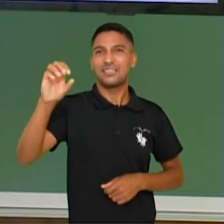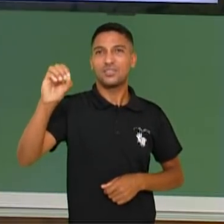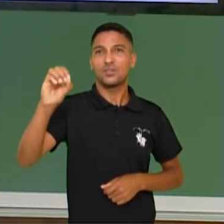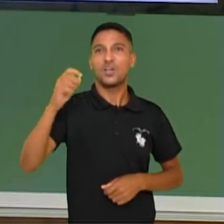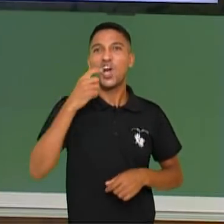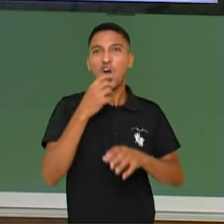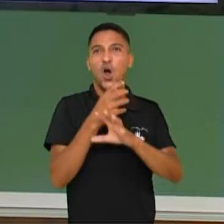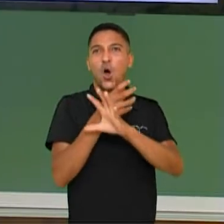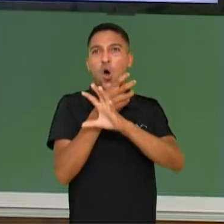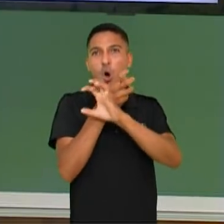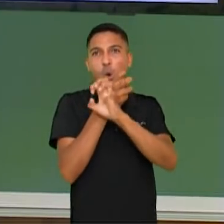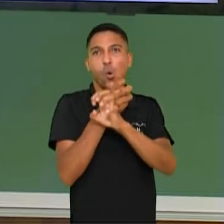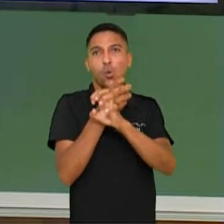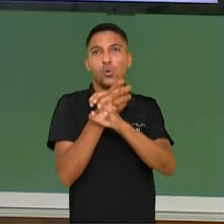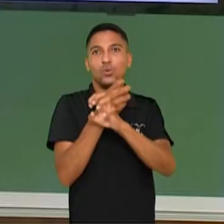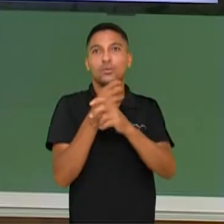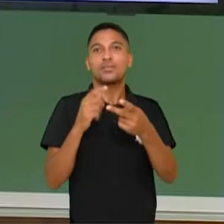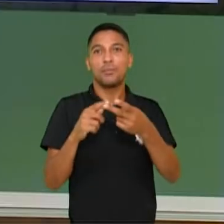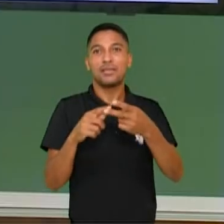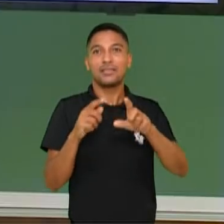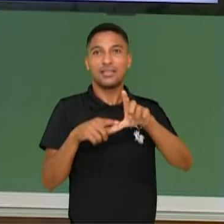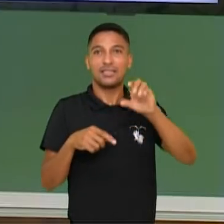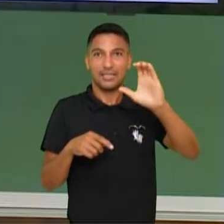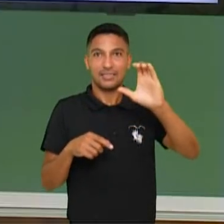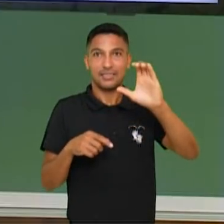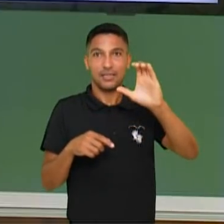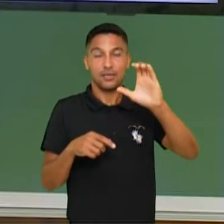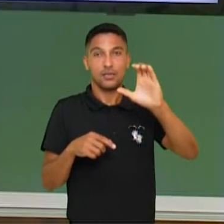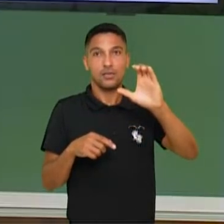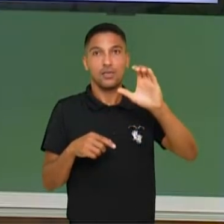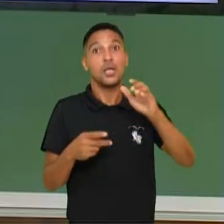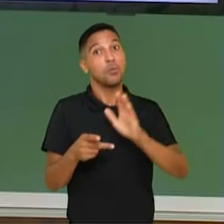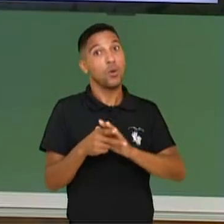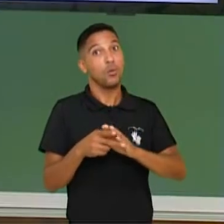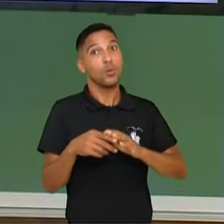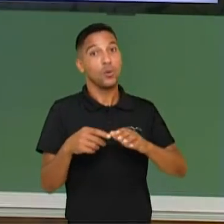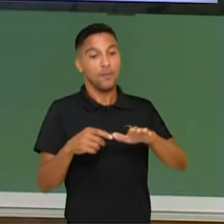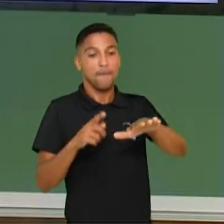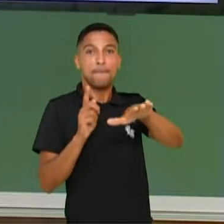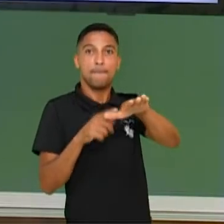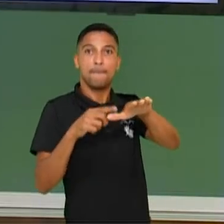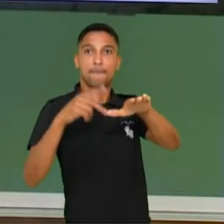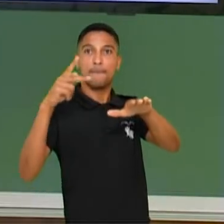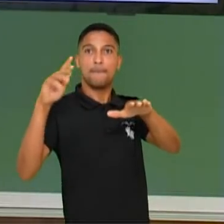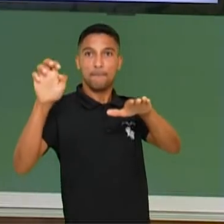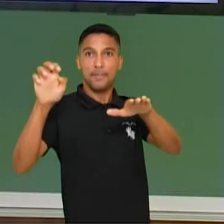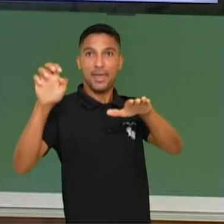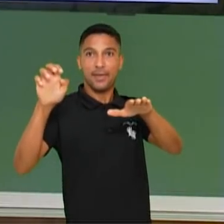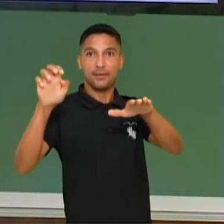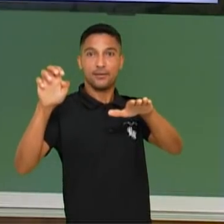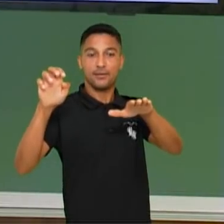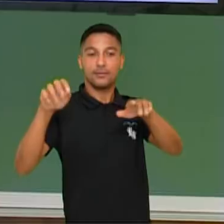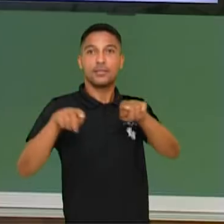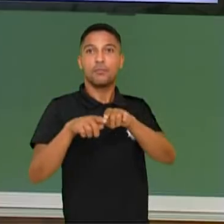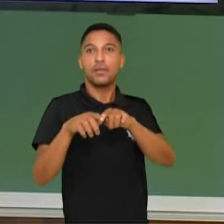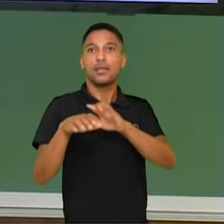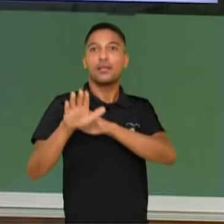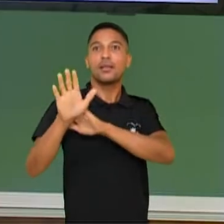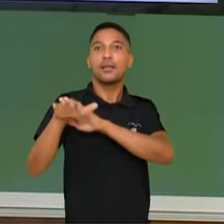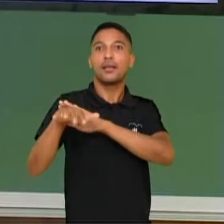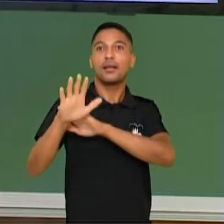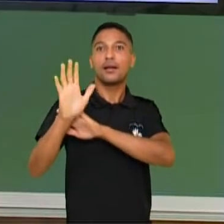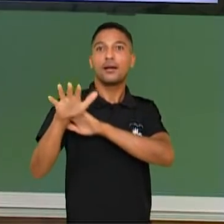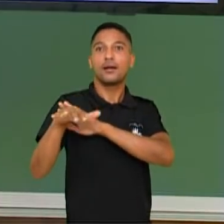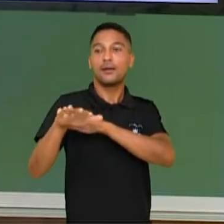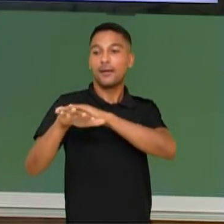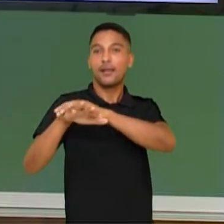carpo, são ossos do pé e da mão. Lembra que eu falei que são ossos curtos,